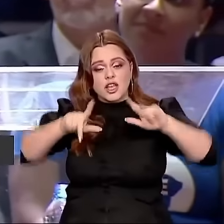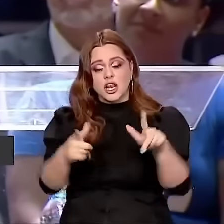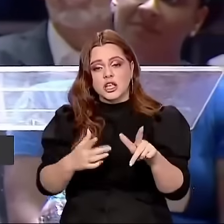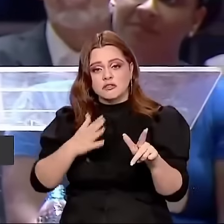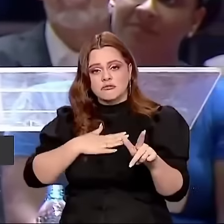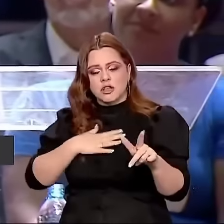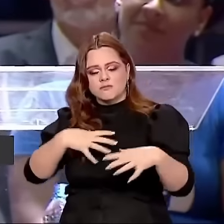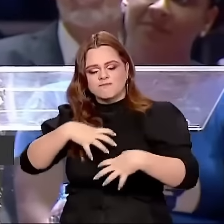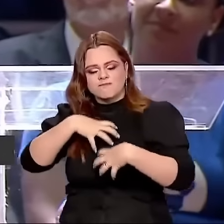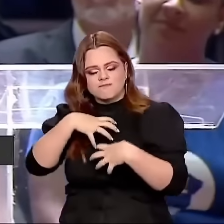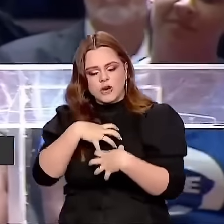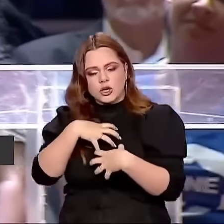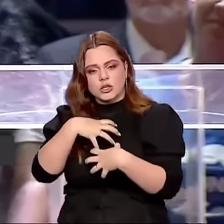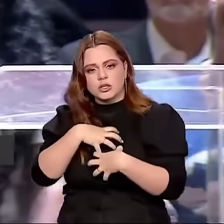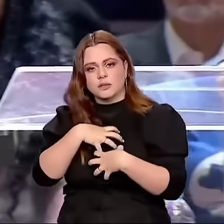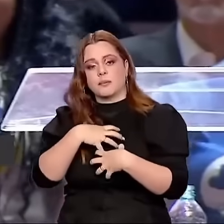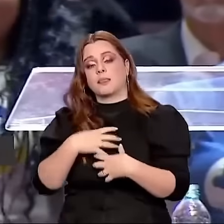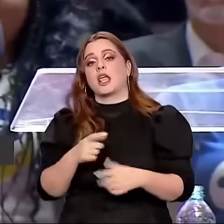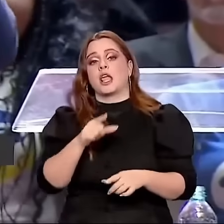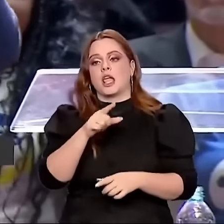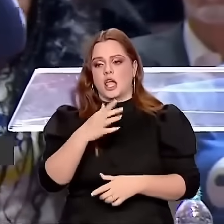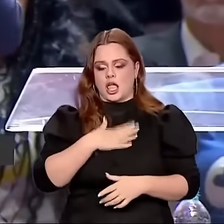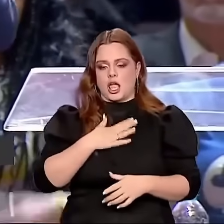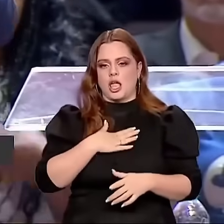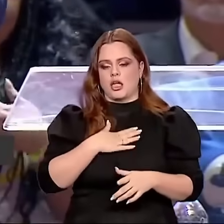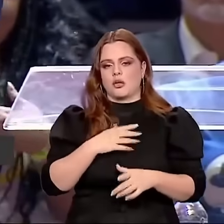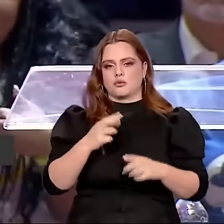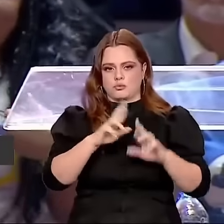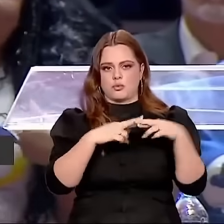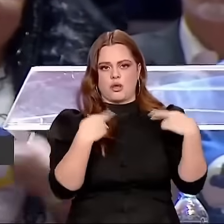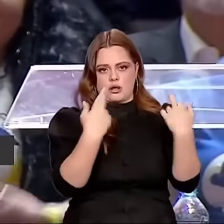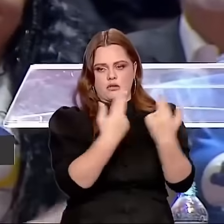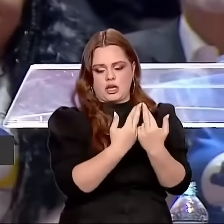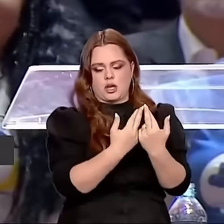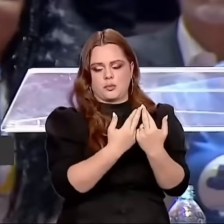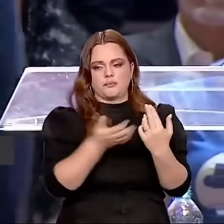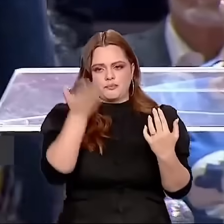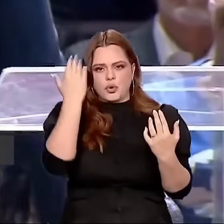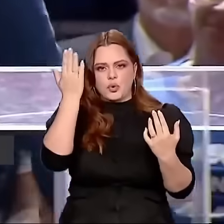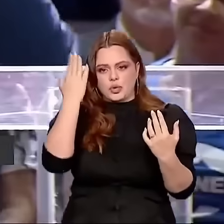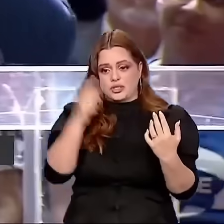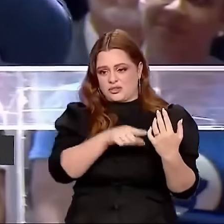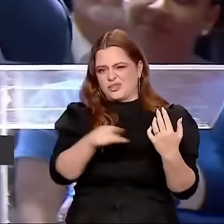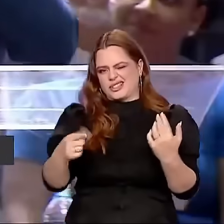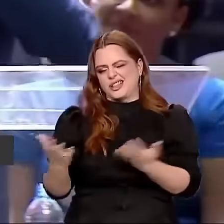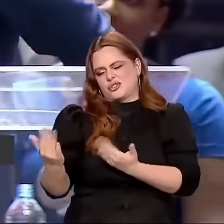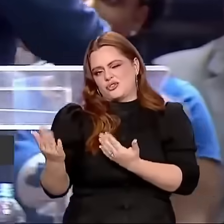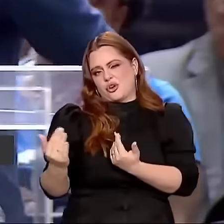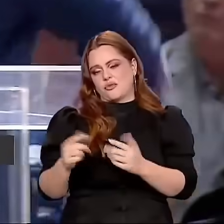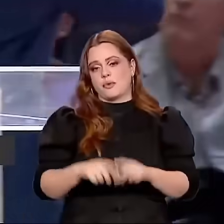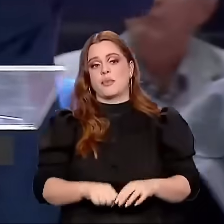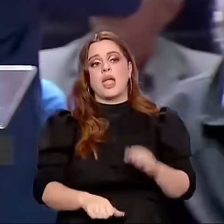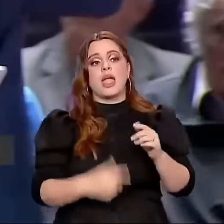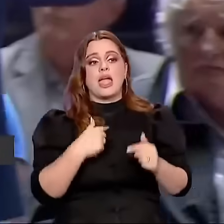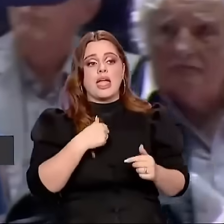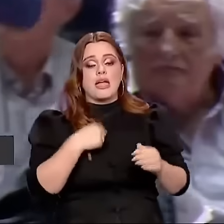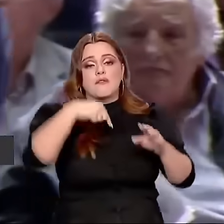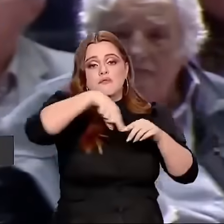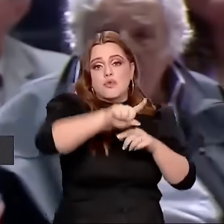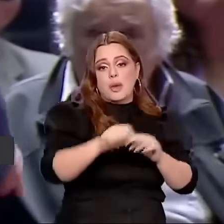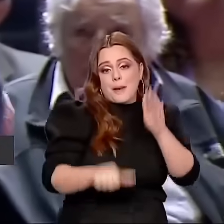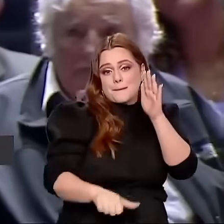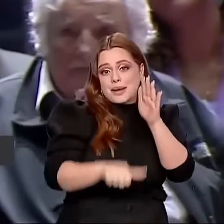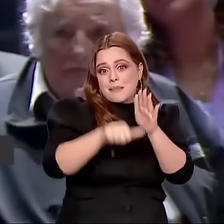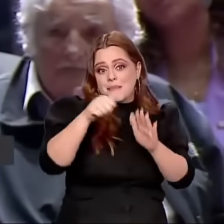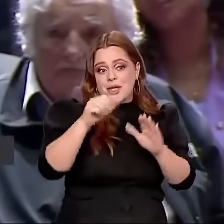senti. Eu participei, vocês não sabem porque são muito jovens, do primeiro congresso da recuperação da